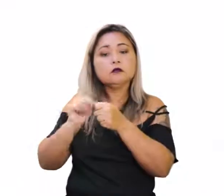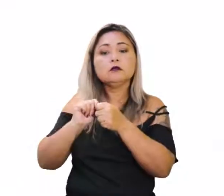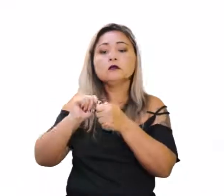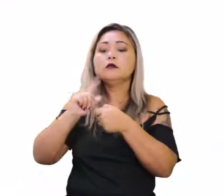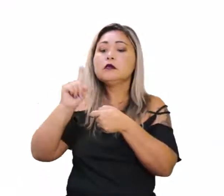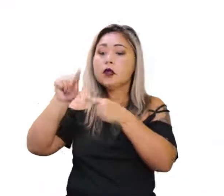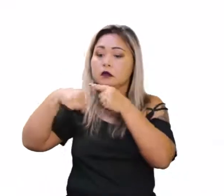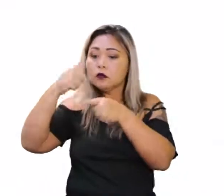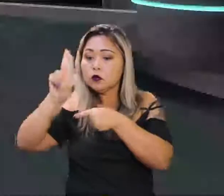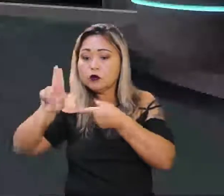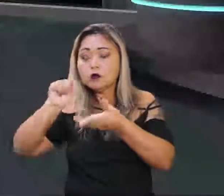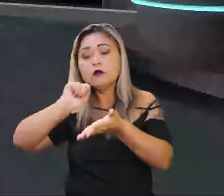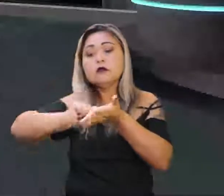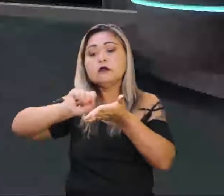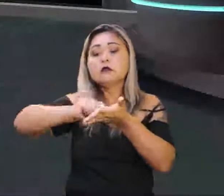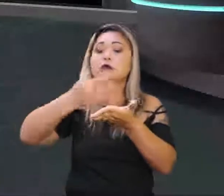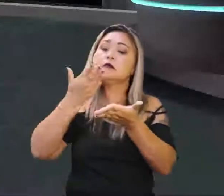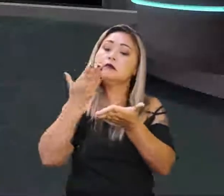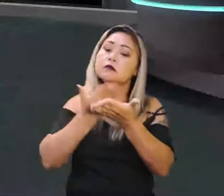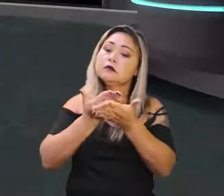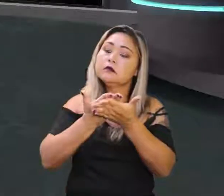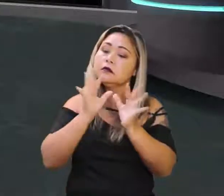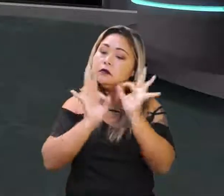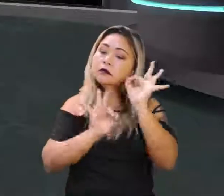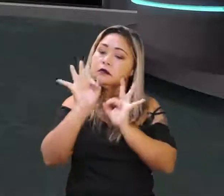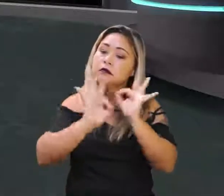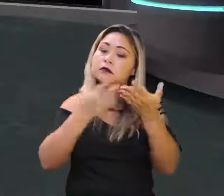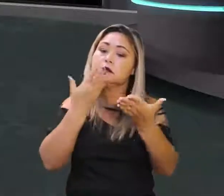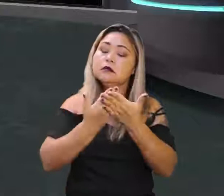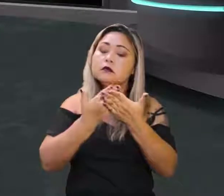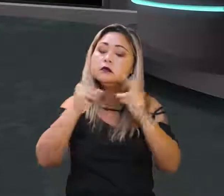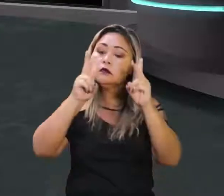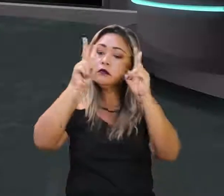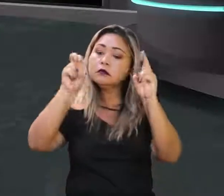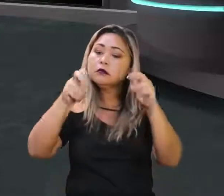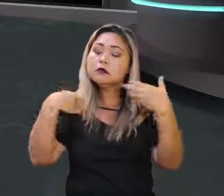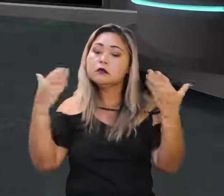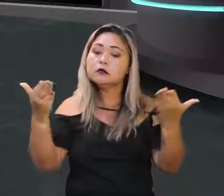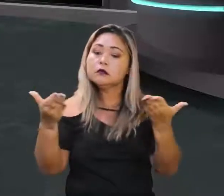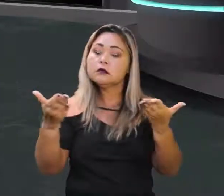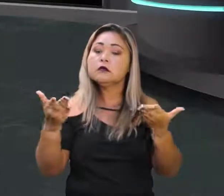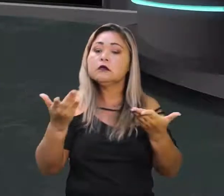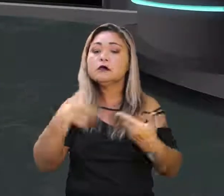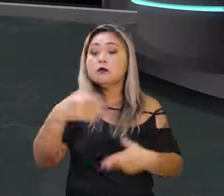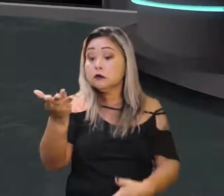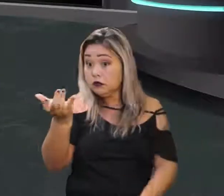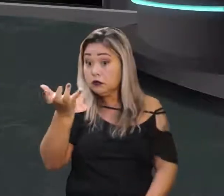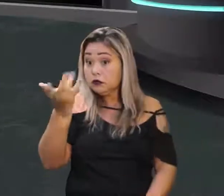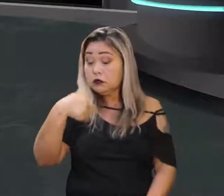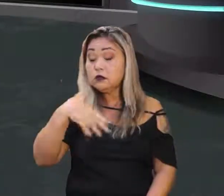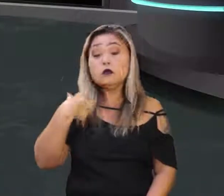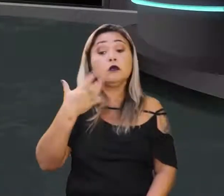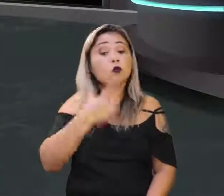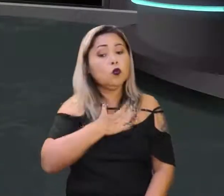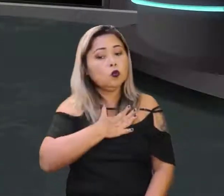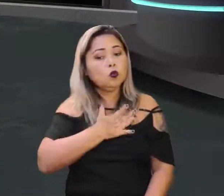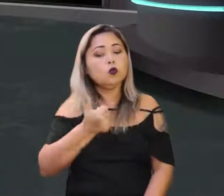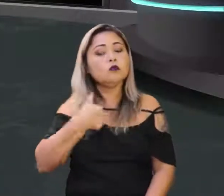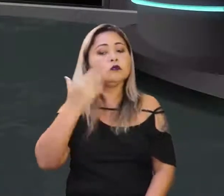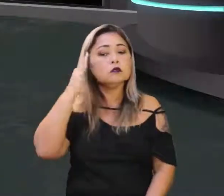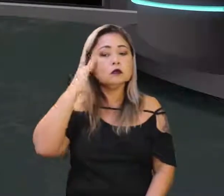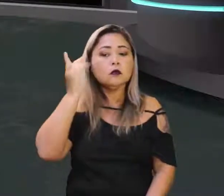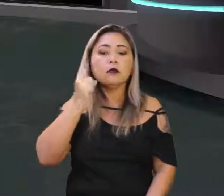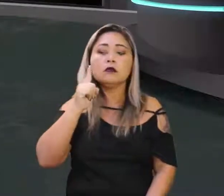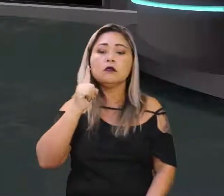produzir as aulas. Então, foram esses os temas que nós abordamos hoje, estudantes. Espero que vocês tenham apreciado,